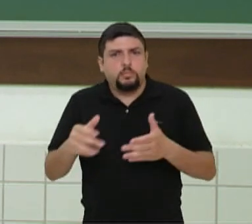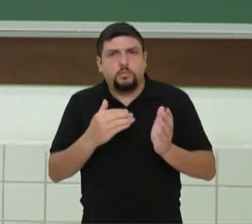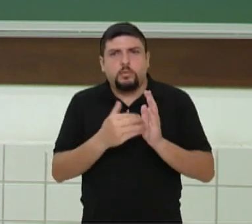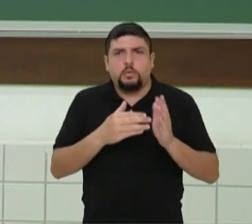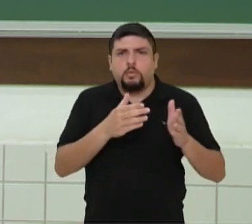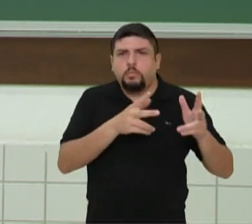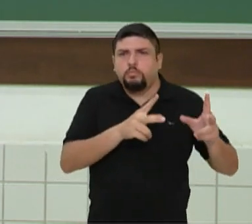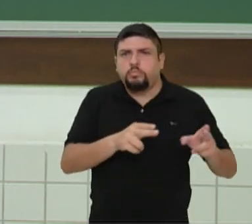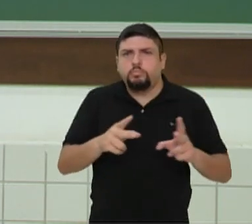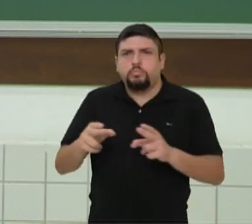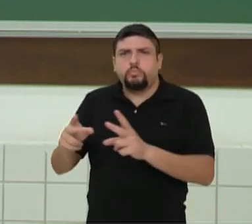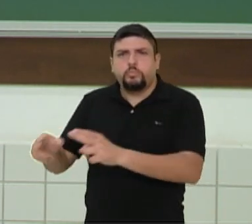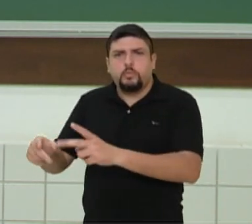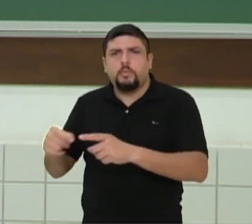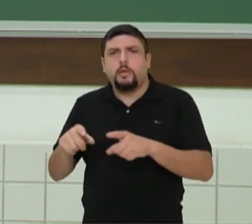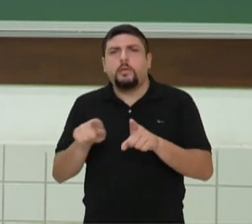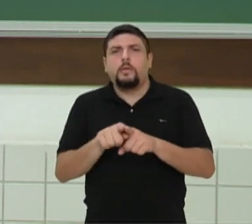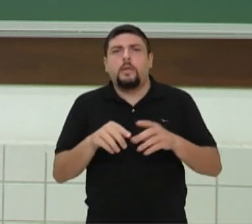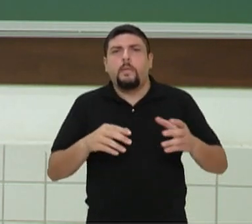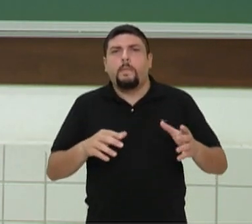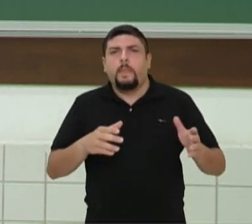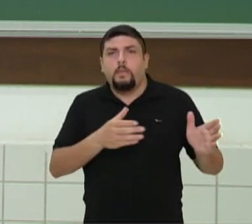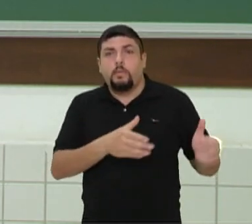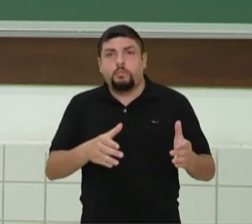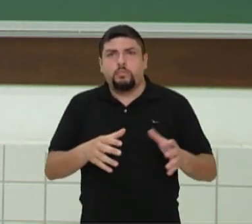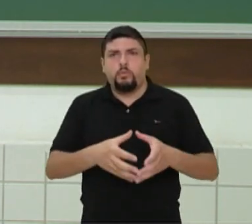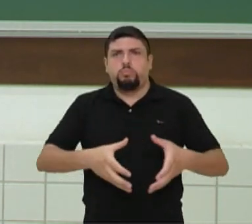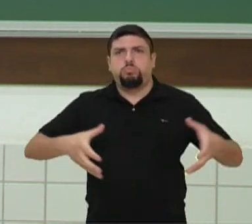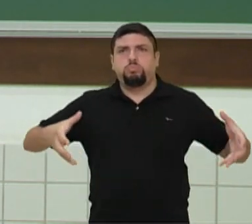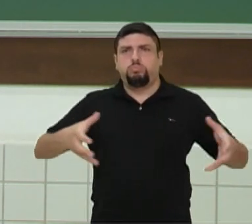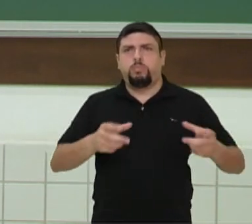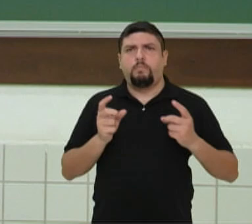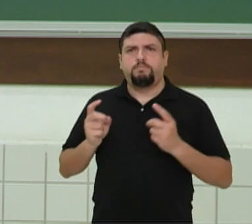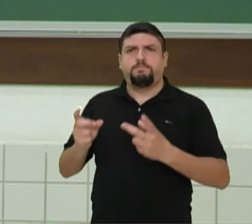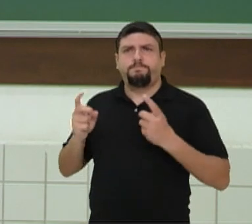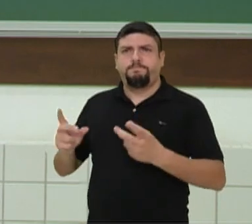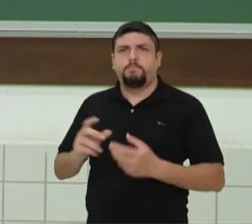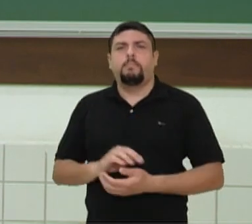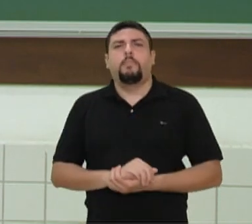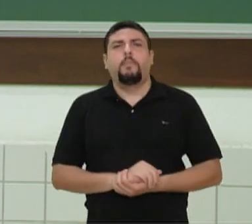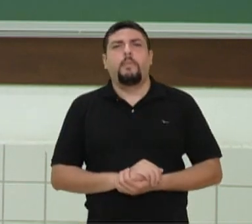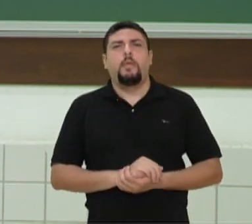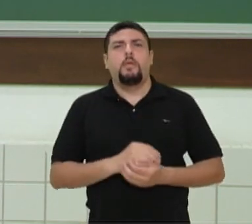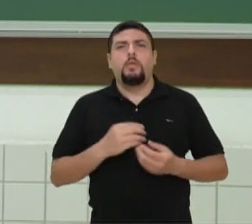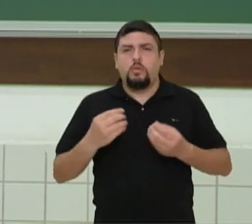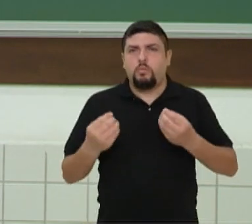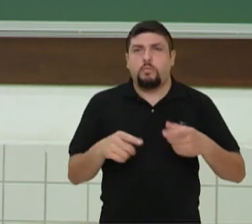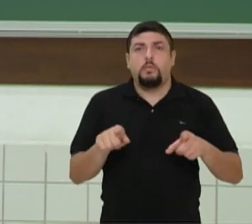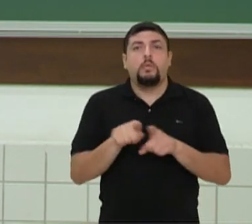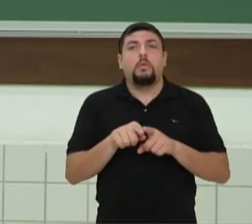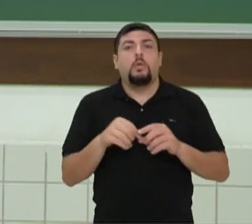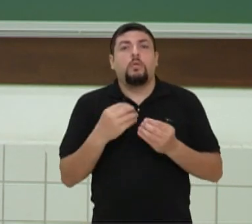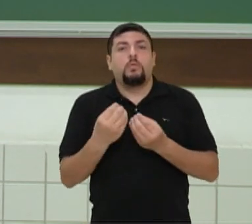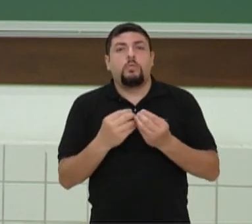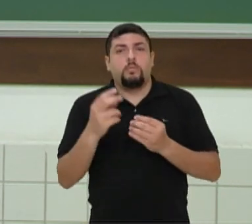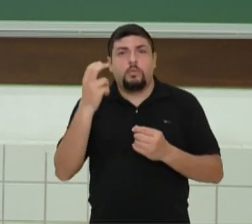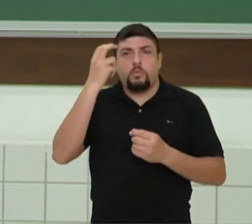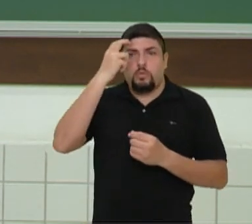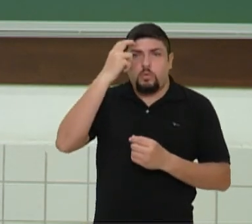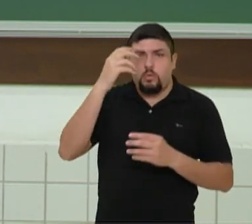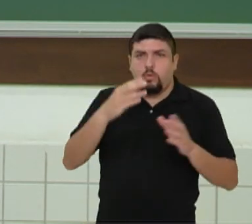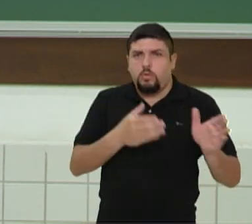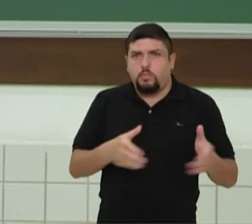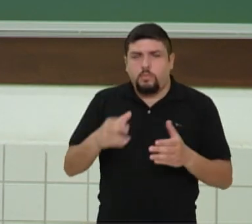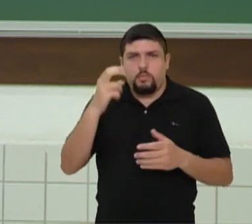Tudo igualzinho, e uma produção em massa, em grande quantidade, em larga escala. Isso foi aplicado também aos bens culturais, à produção